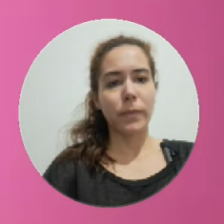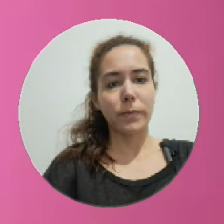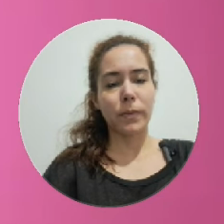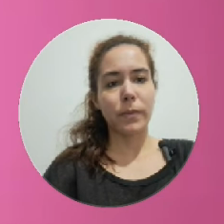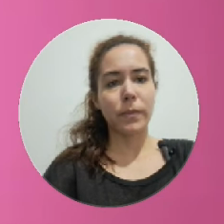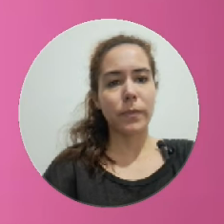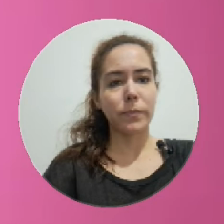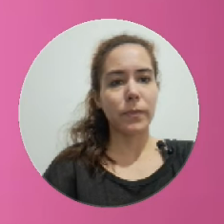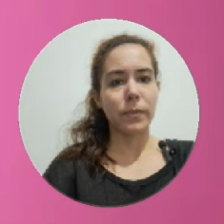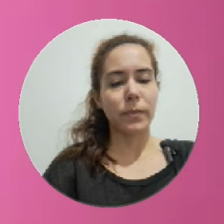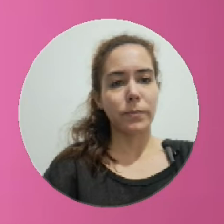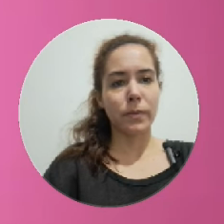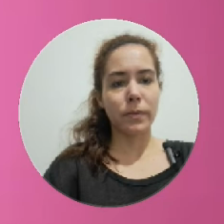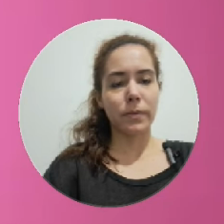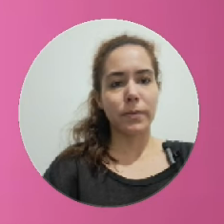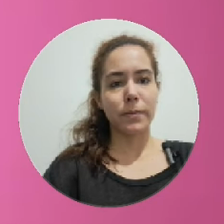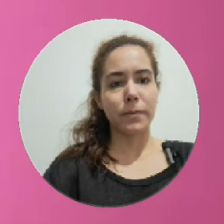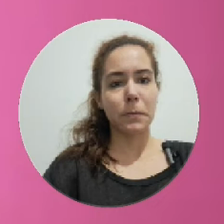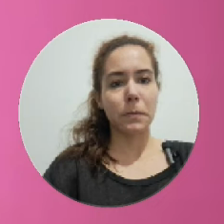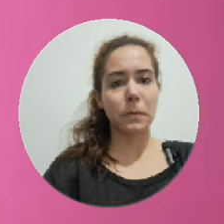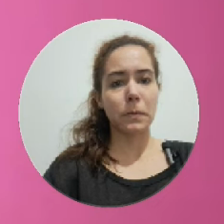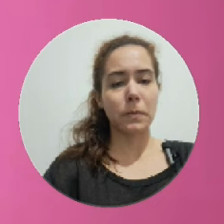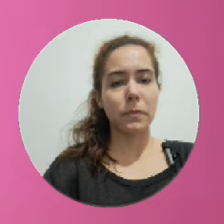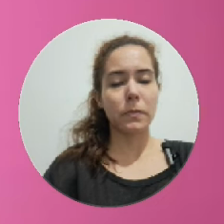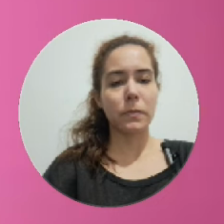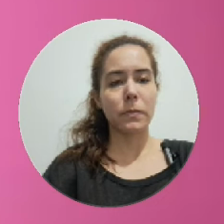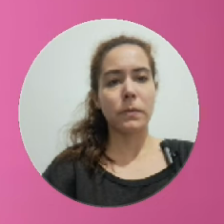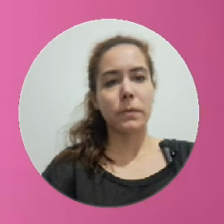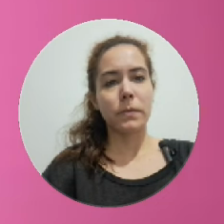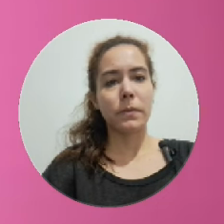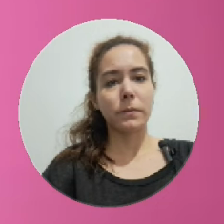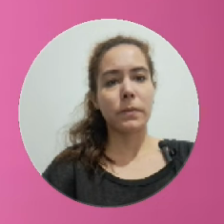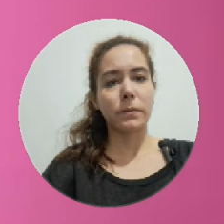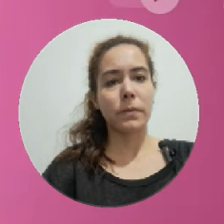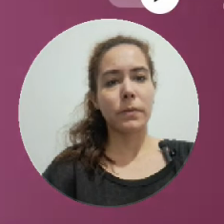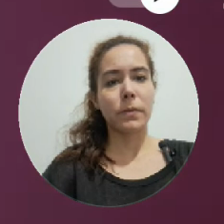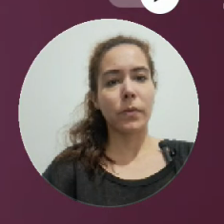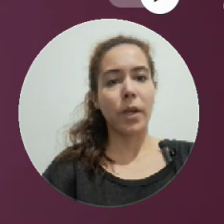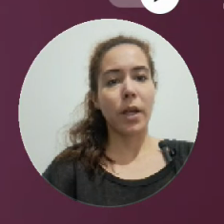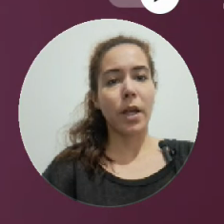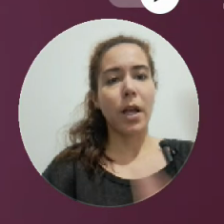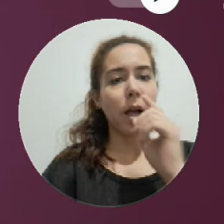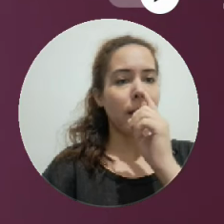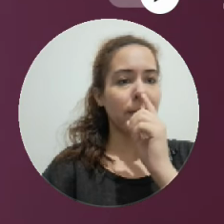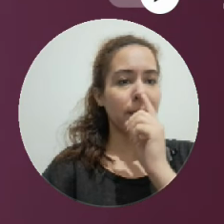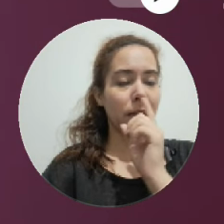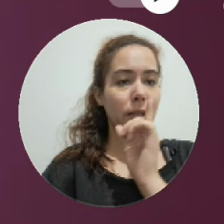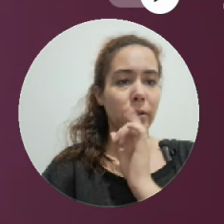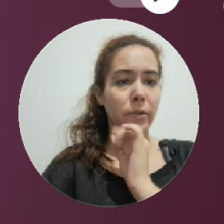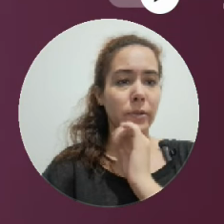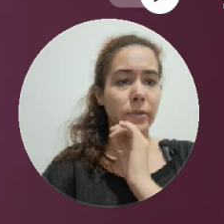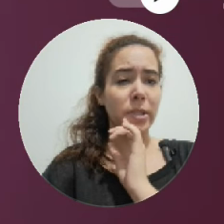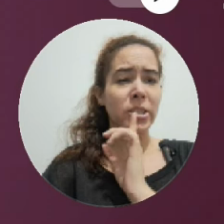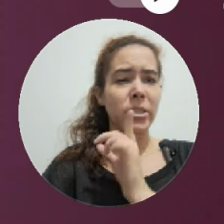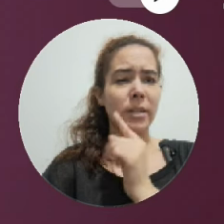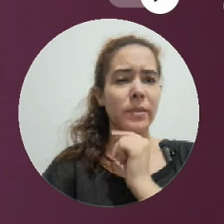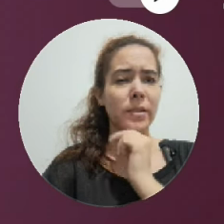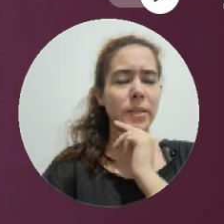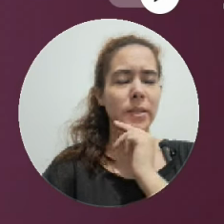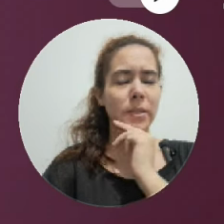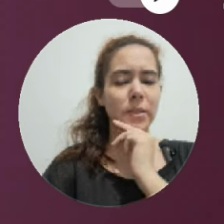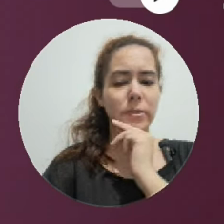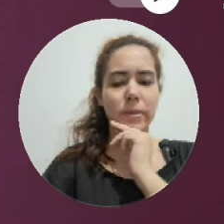redes sociais e o que que as pessoas estão falando sobre essa volta. Vou abrir aqui primeiro o perfil da Mayra Cardi. Tá, então acho que eu